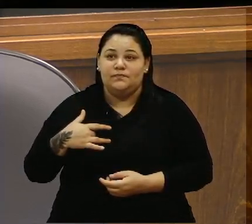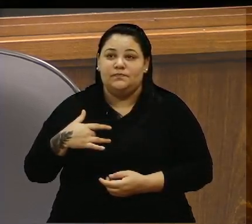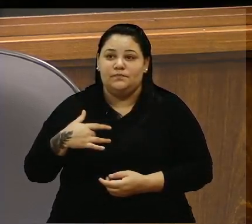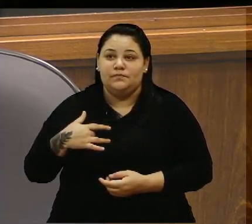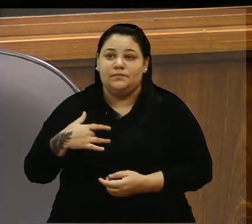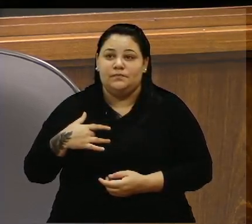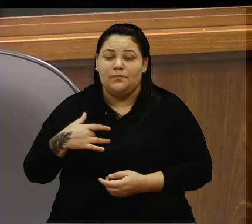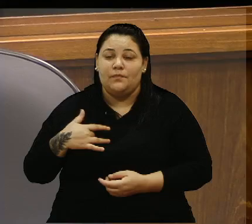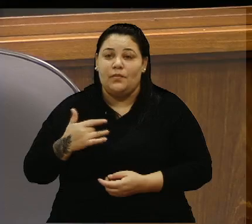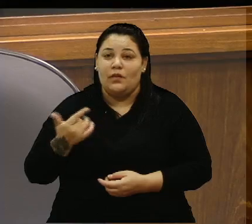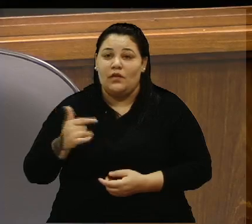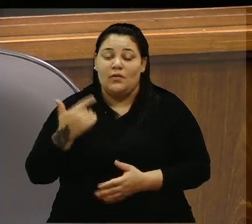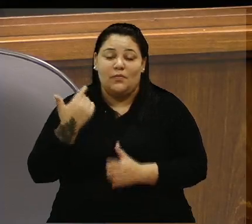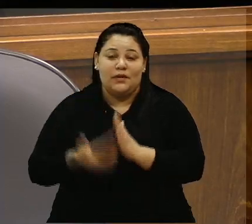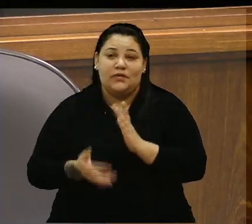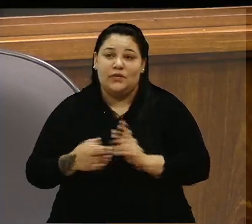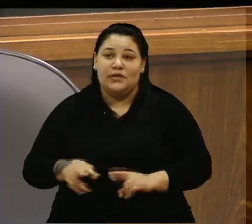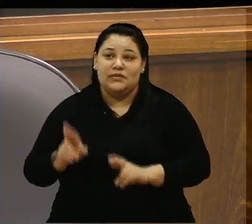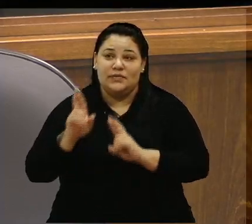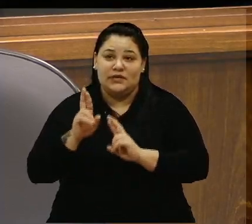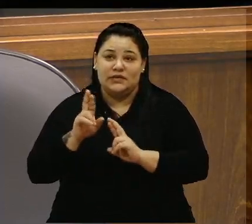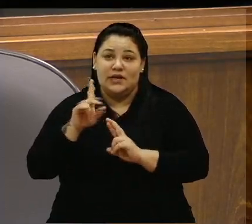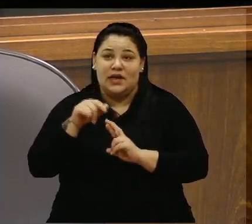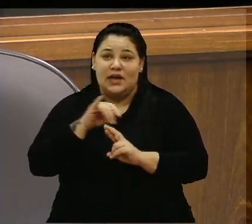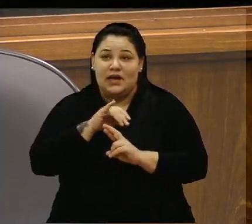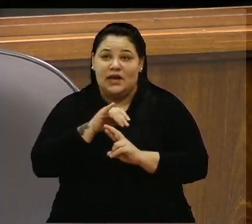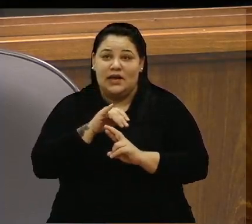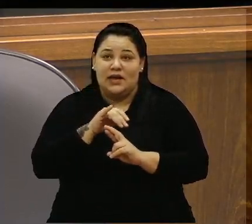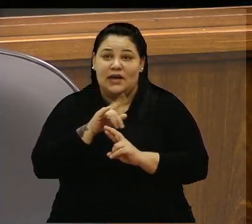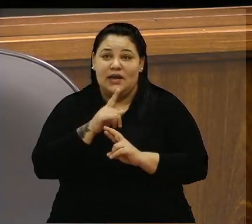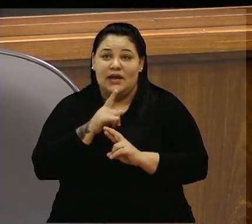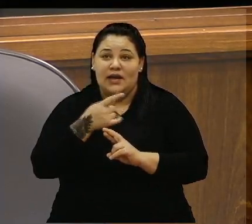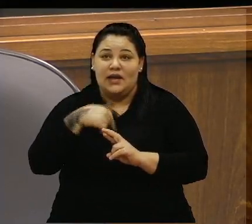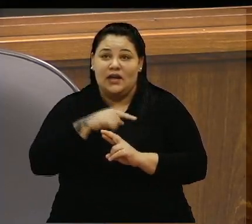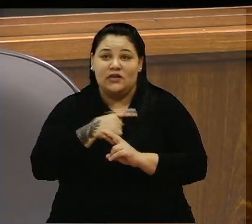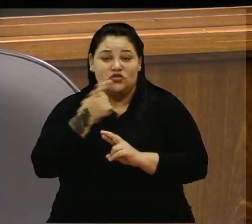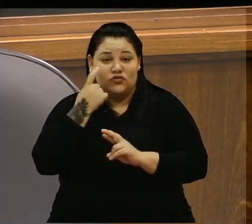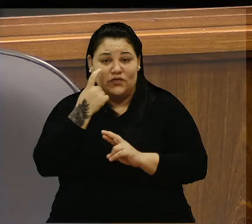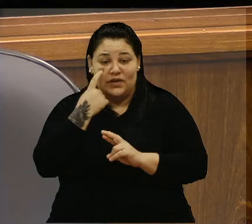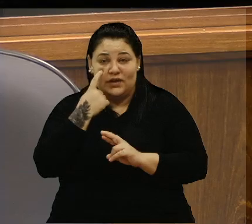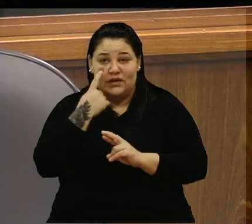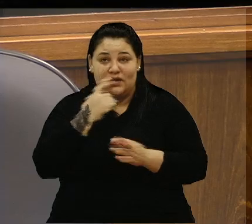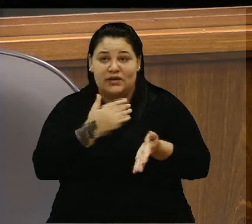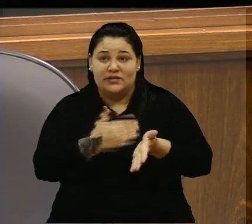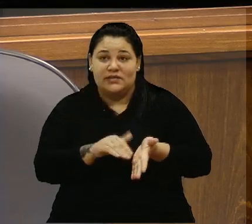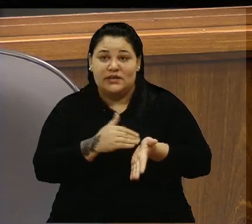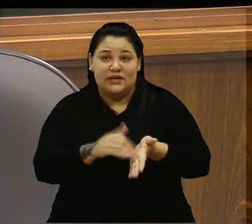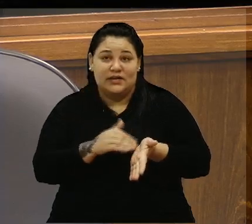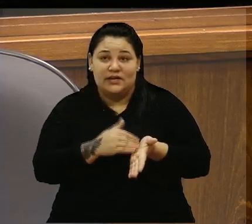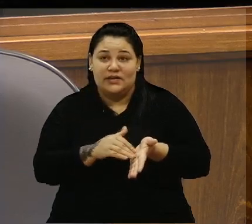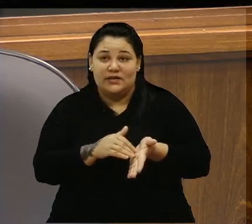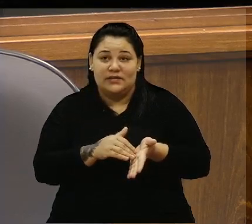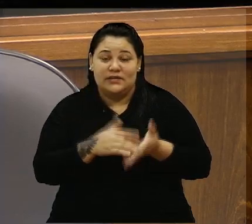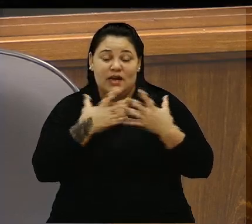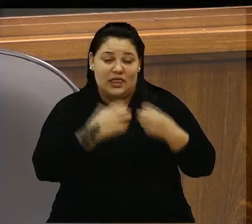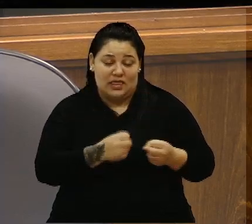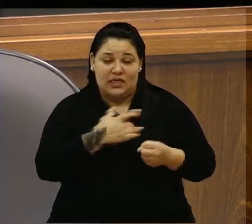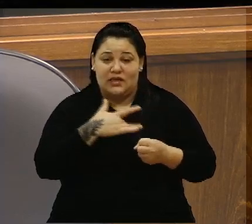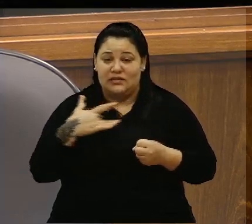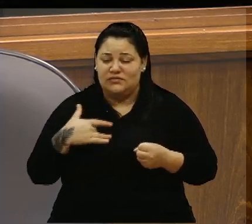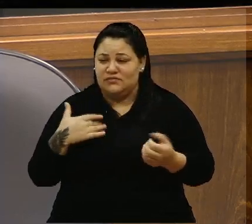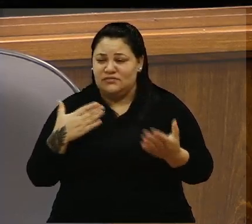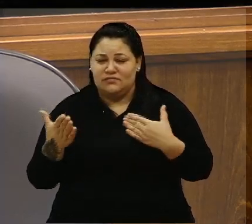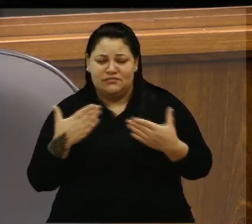sem esperança, é a possibilidade, a gente ver que a Secretaria da Saúde dialoga tão pouco